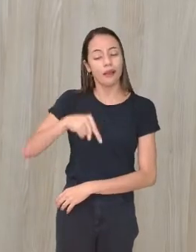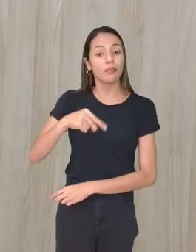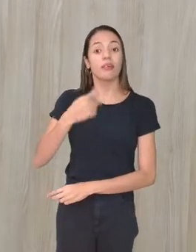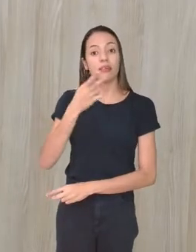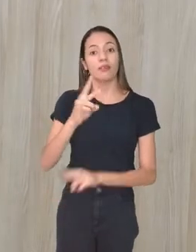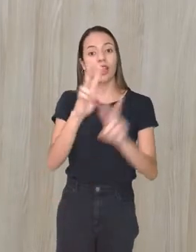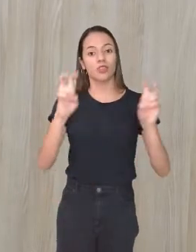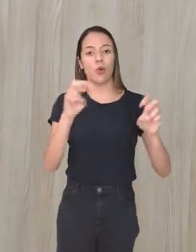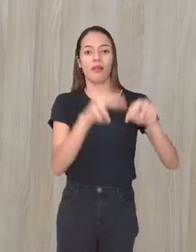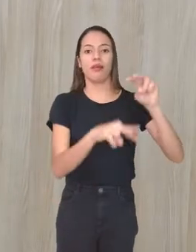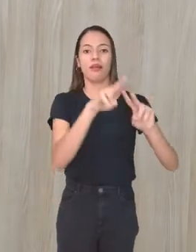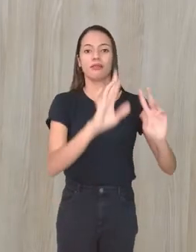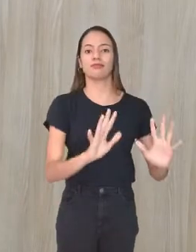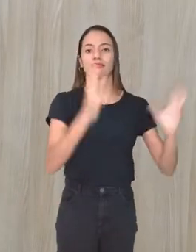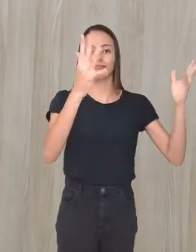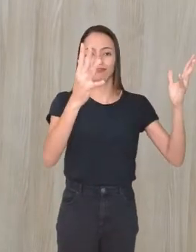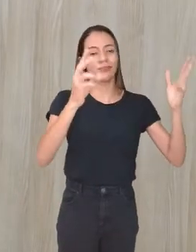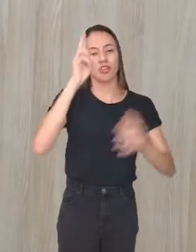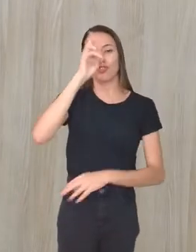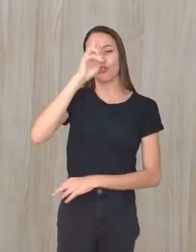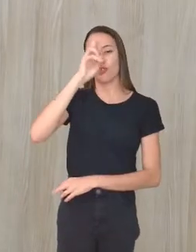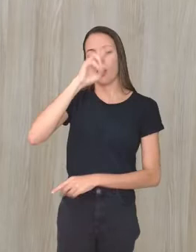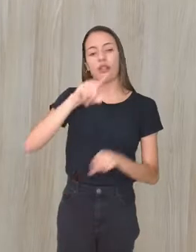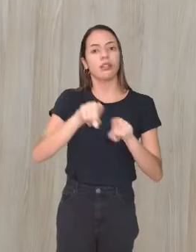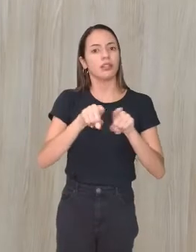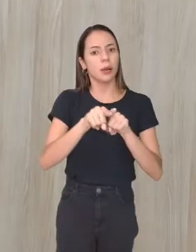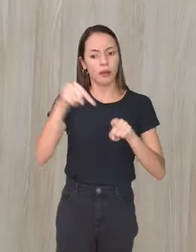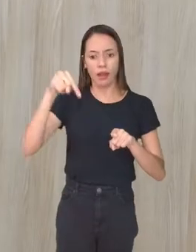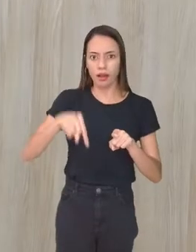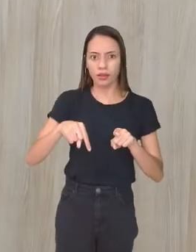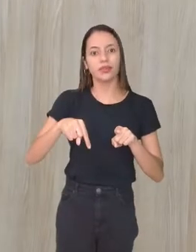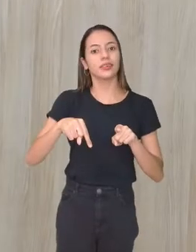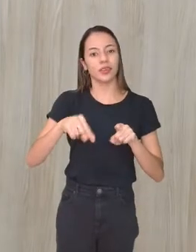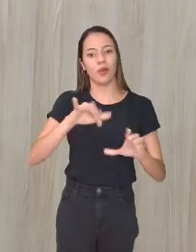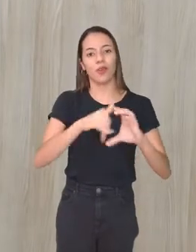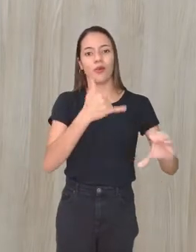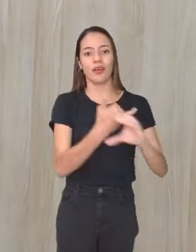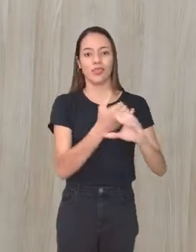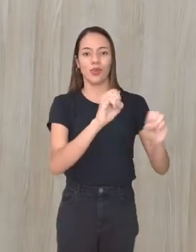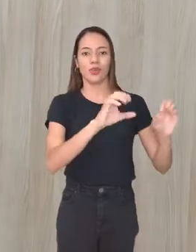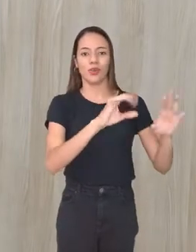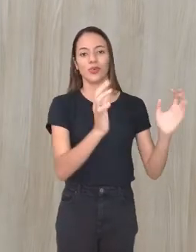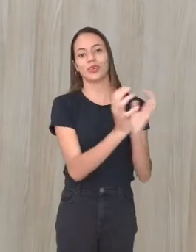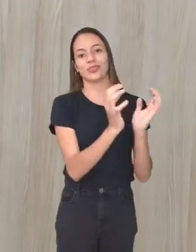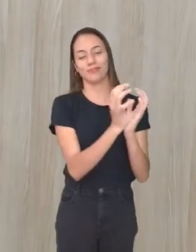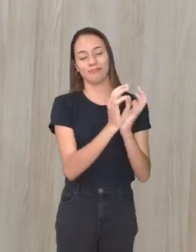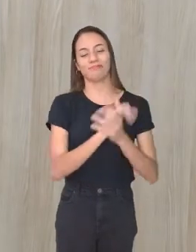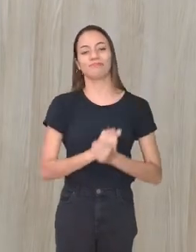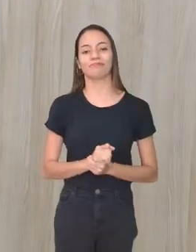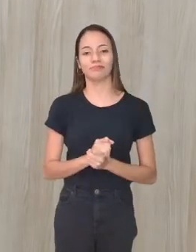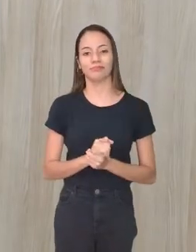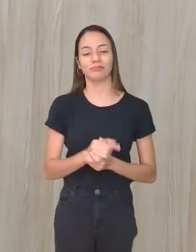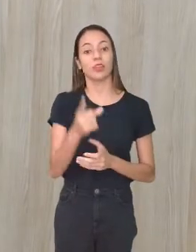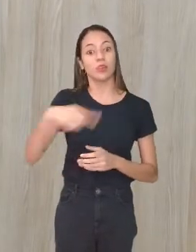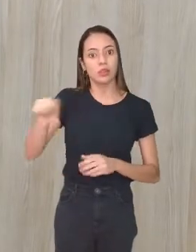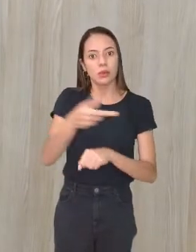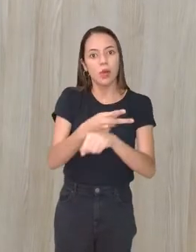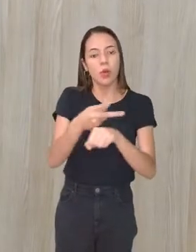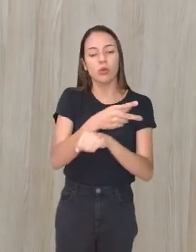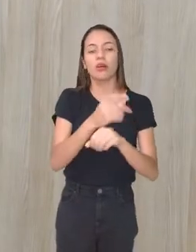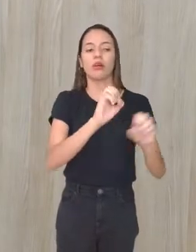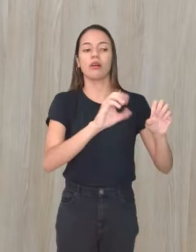respeito do São João, da história do São João, e que está aqui, viu, no nosso canal, do Educa Recife. Você coloca Educa